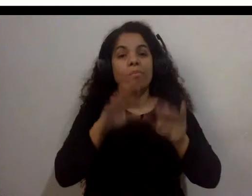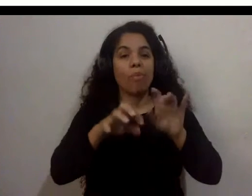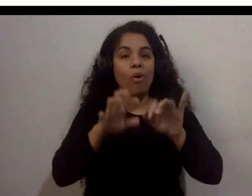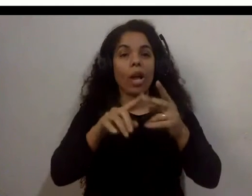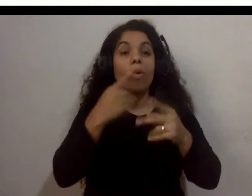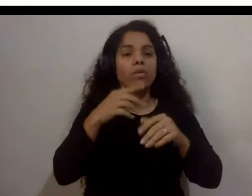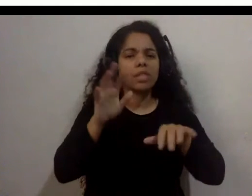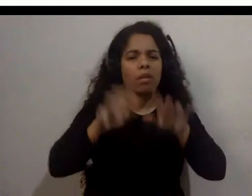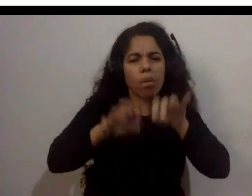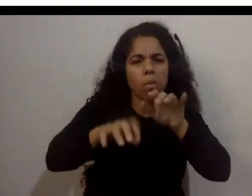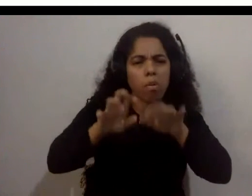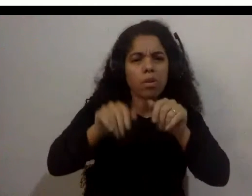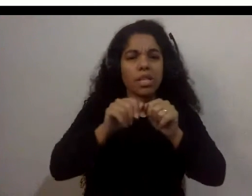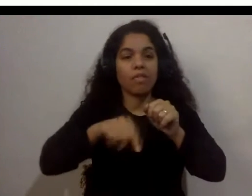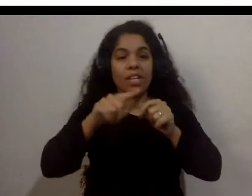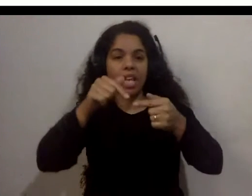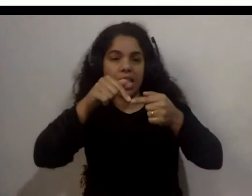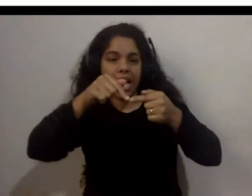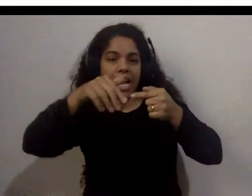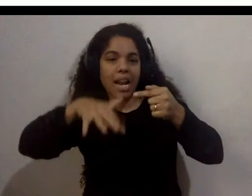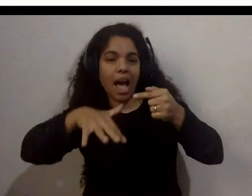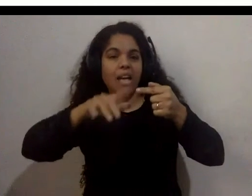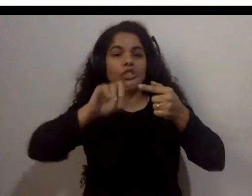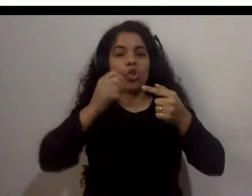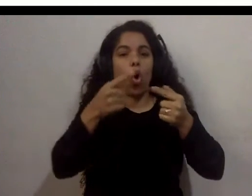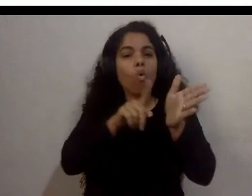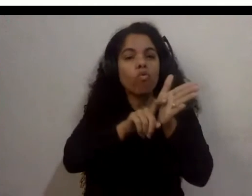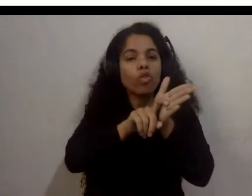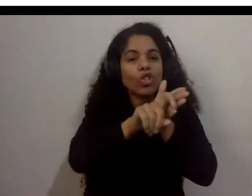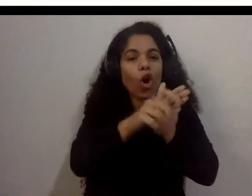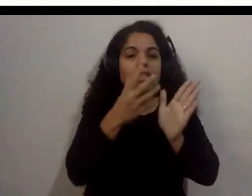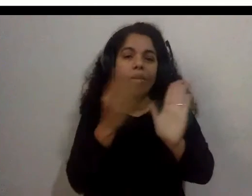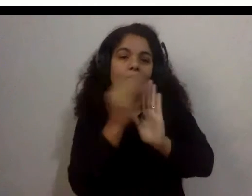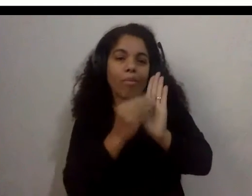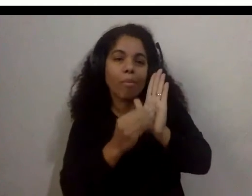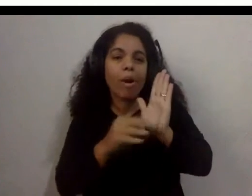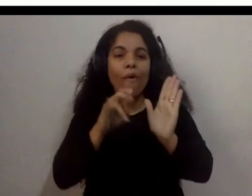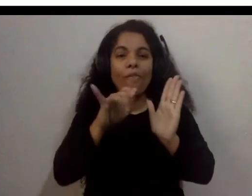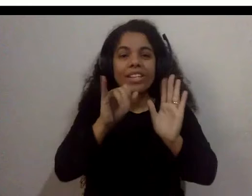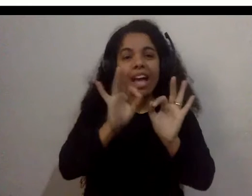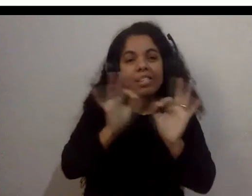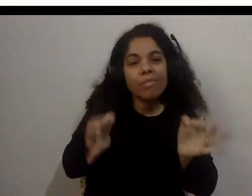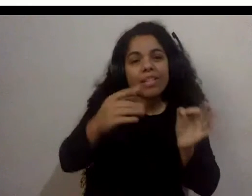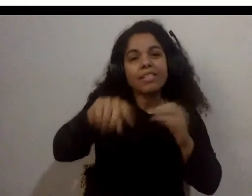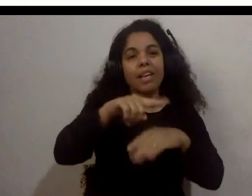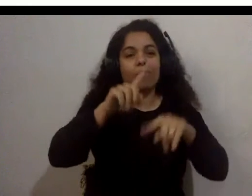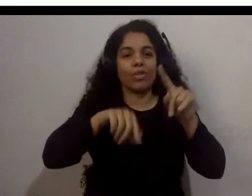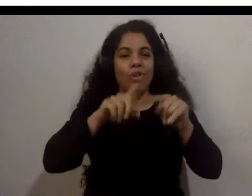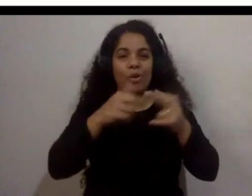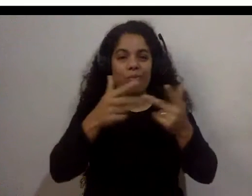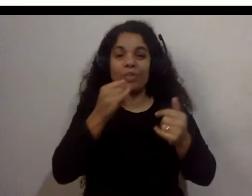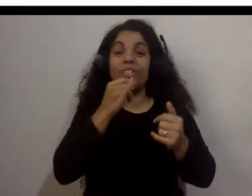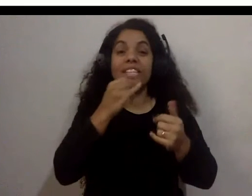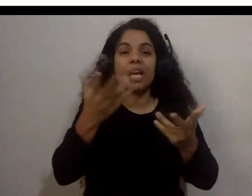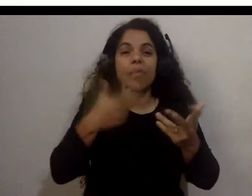está codificando, quando você está fazendo as suas classes ou suas funções, você começa da unidade mais simples do seu produto, vamos dizer